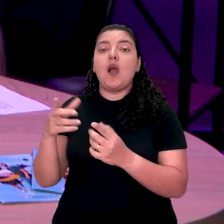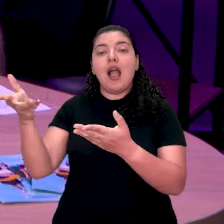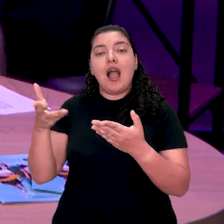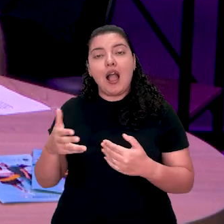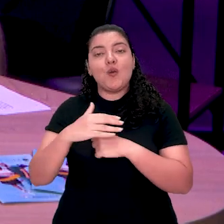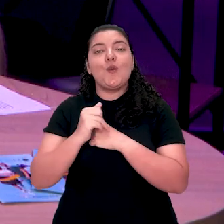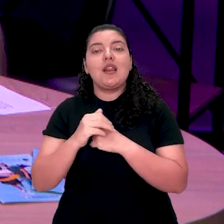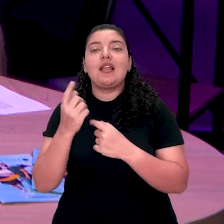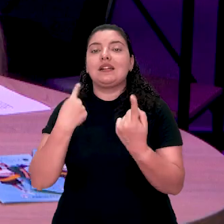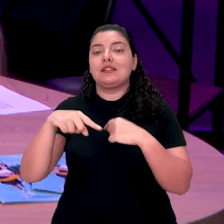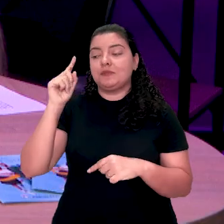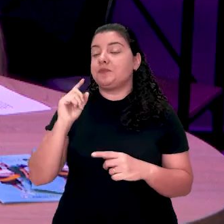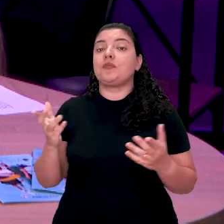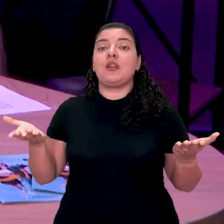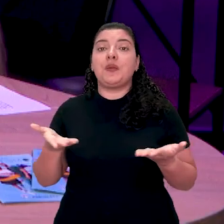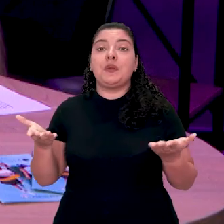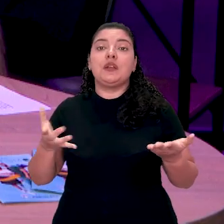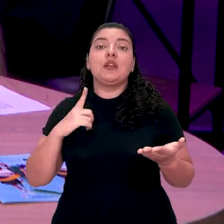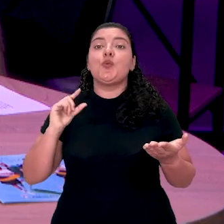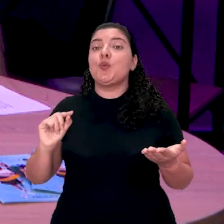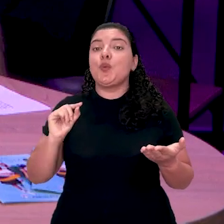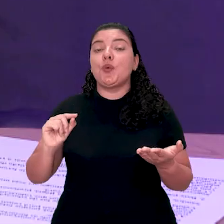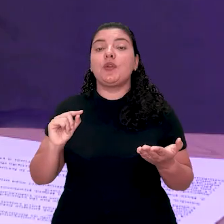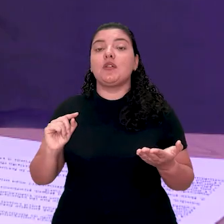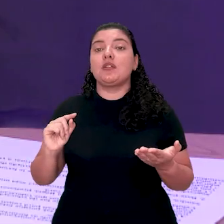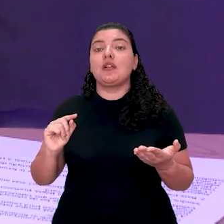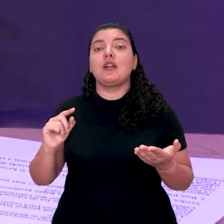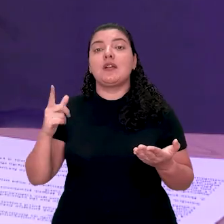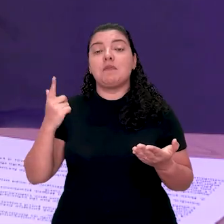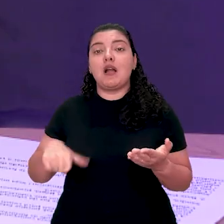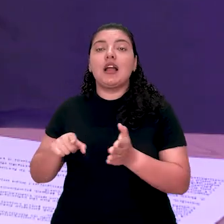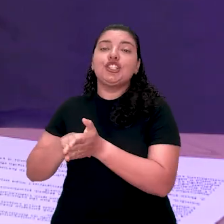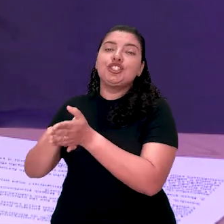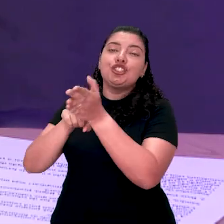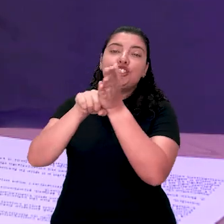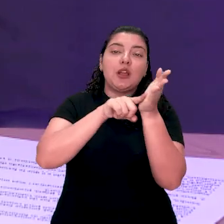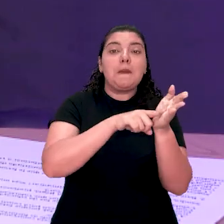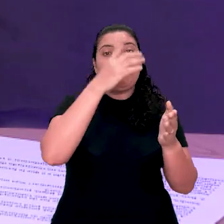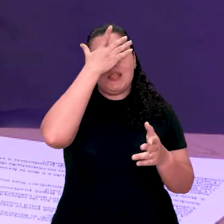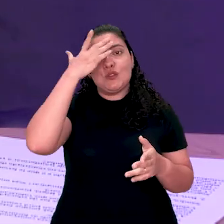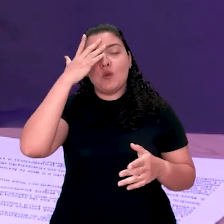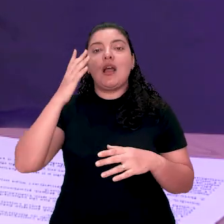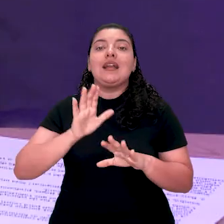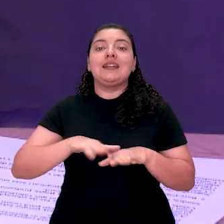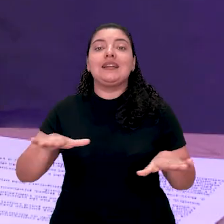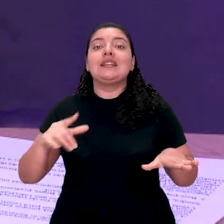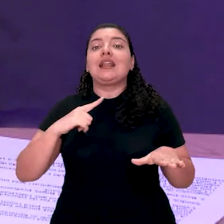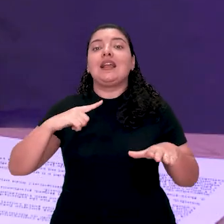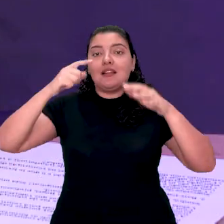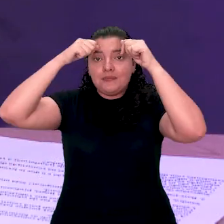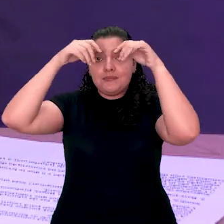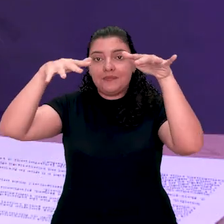importante. Sandra, a gente tem muito mais diagnósticos com crianças com TEA, né? Muito mais.